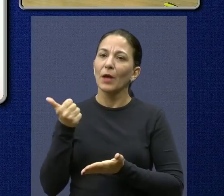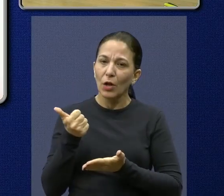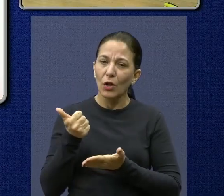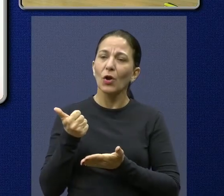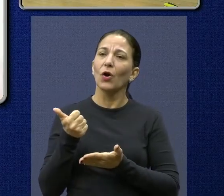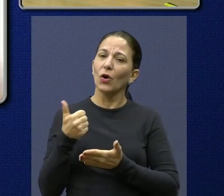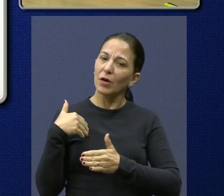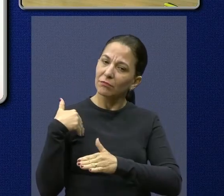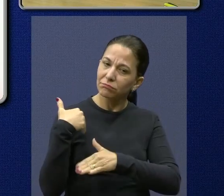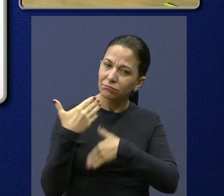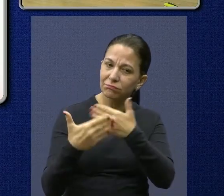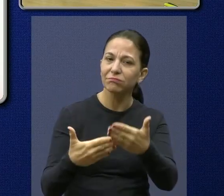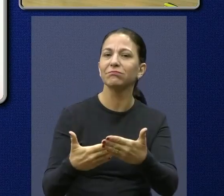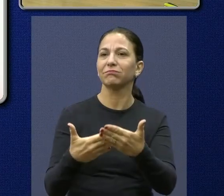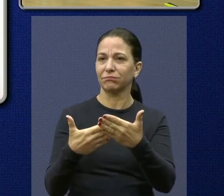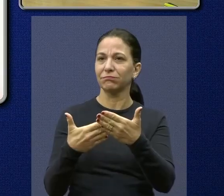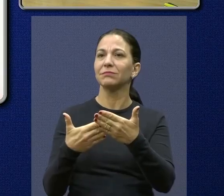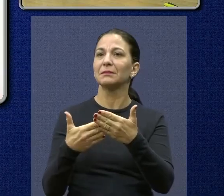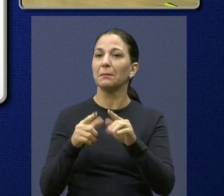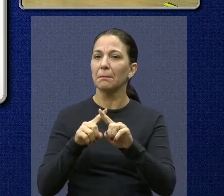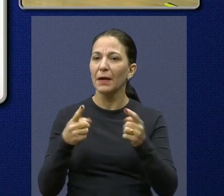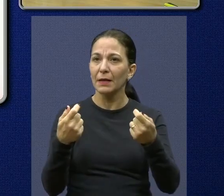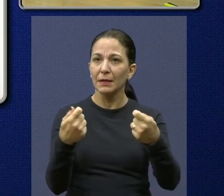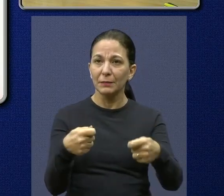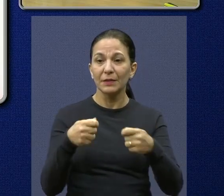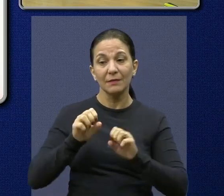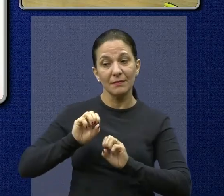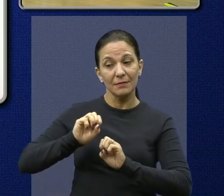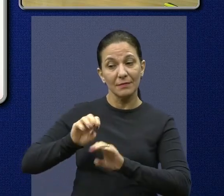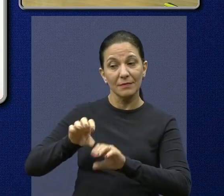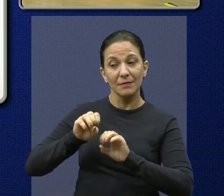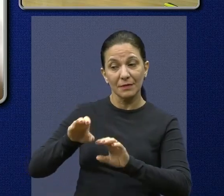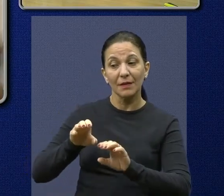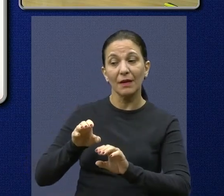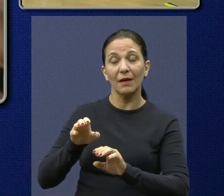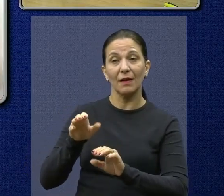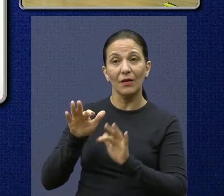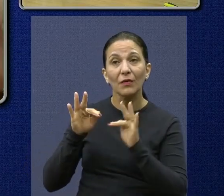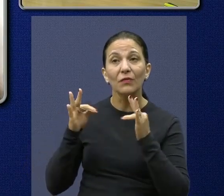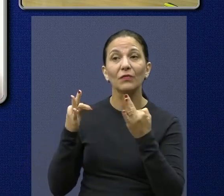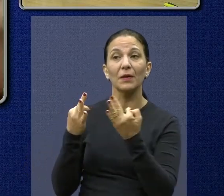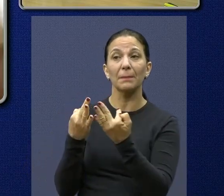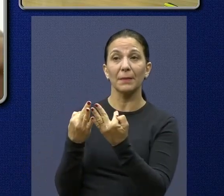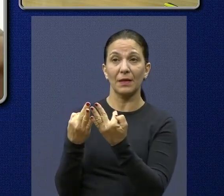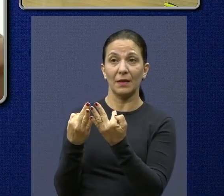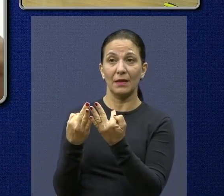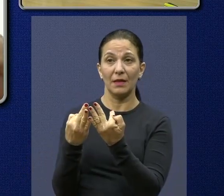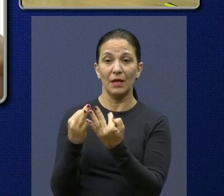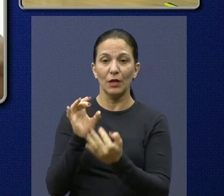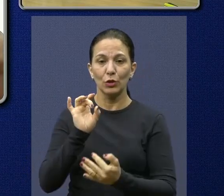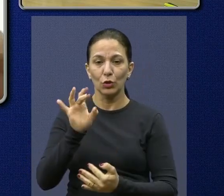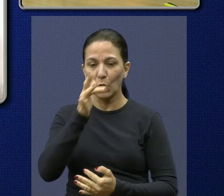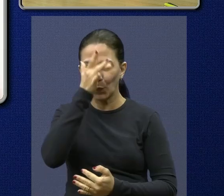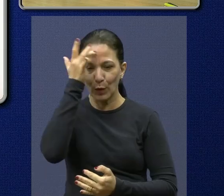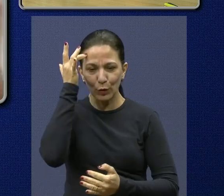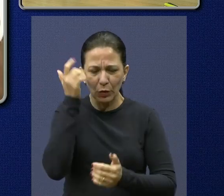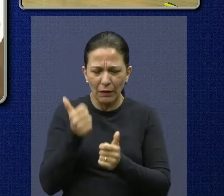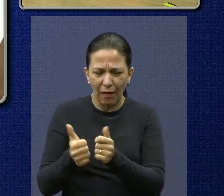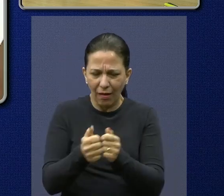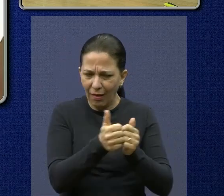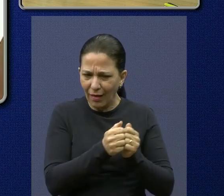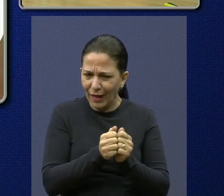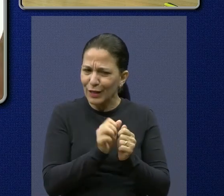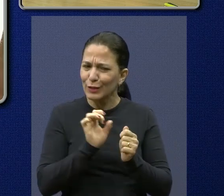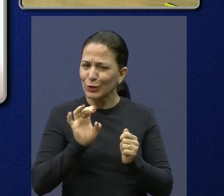dessa pessoa. Mas a gente também precisa fazer um psicoeducacional com as famílias. Não se trata só o jogador. Não